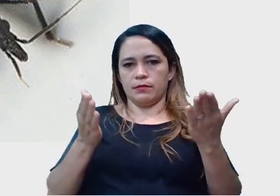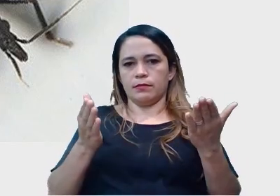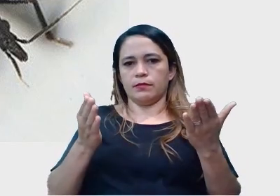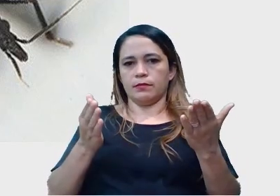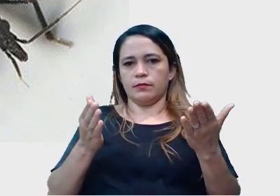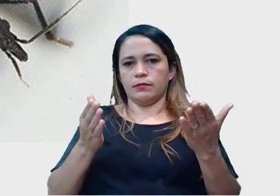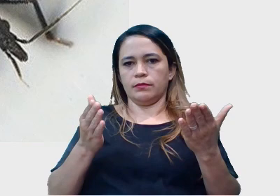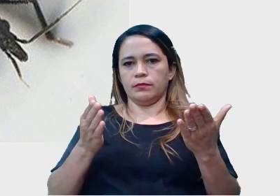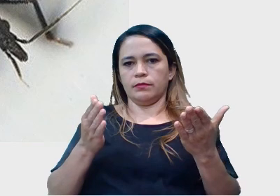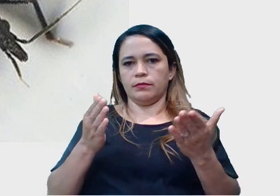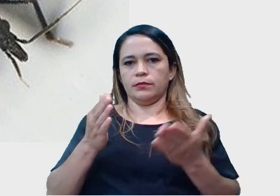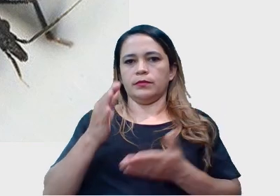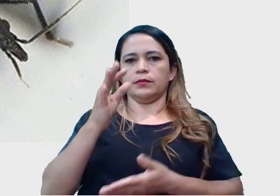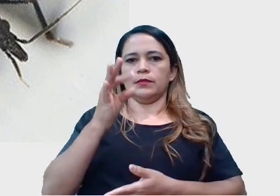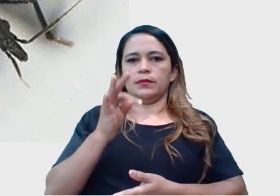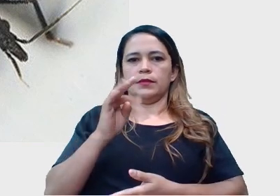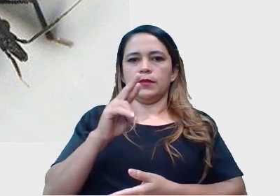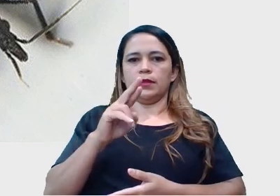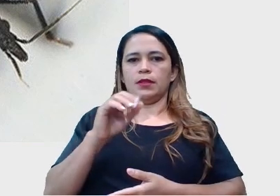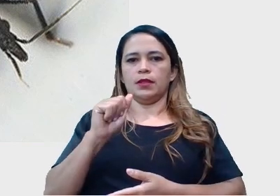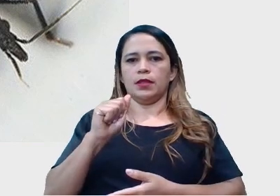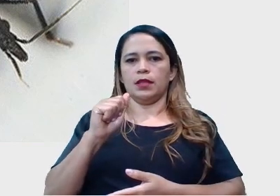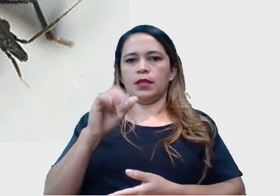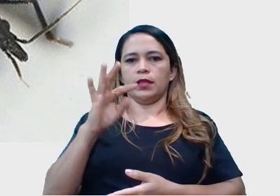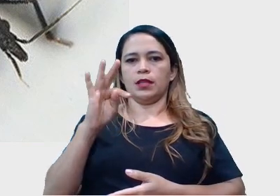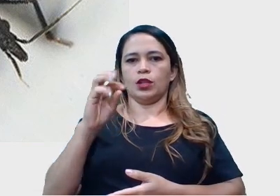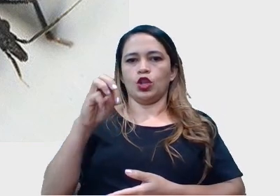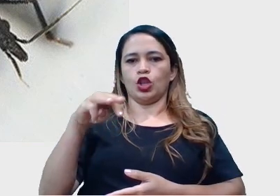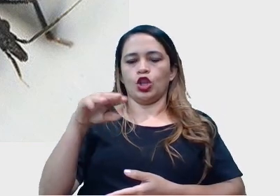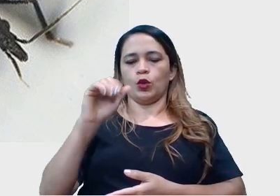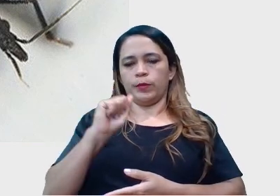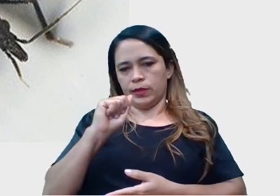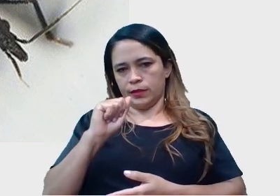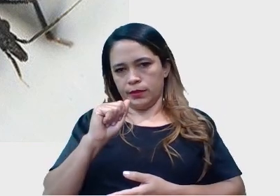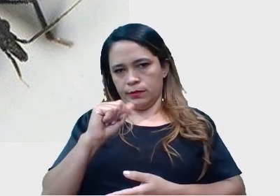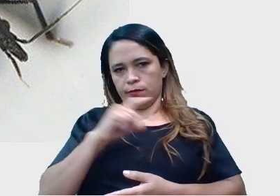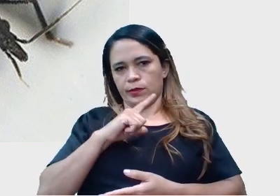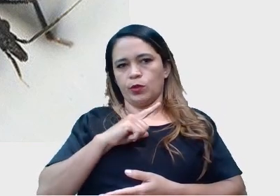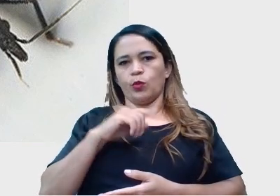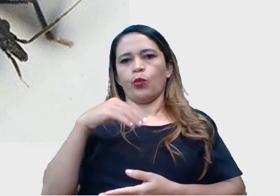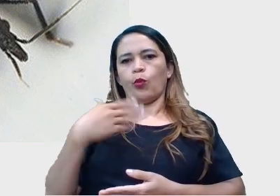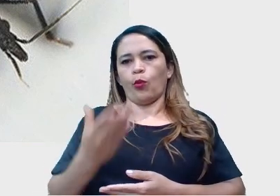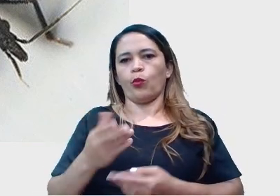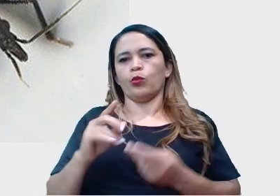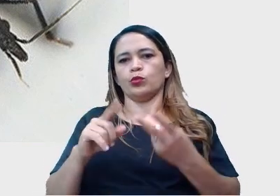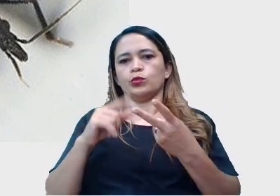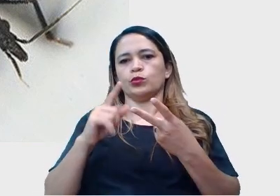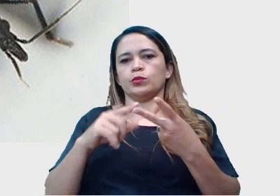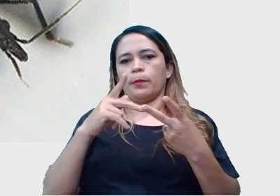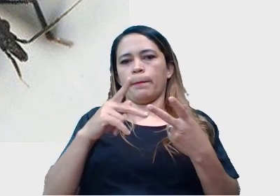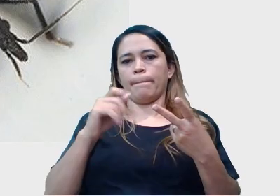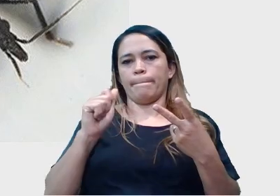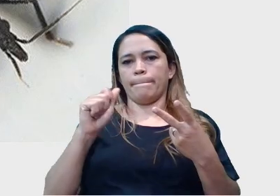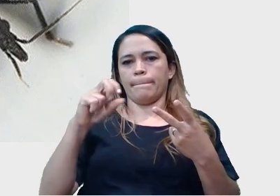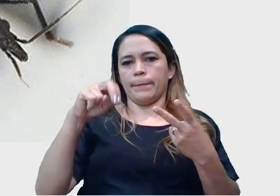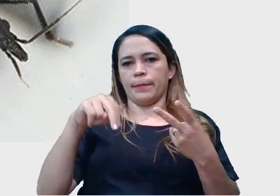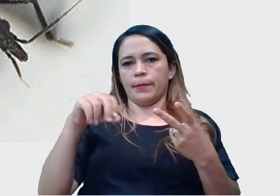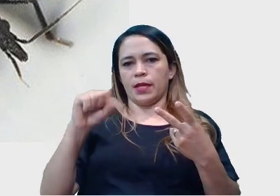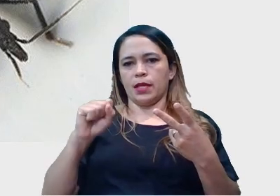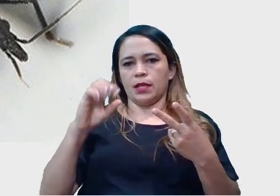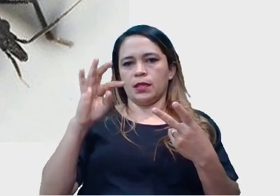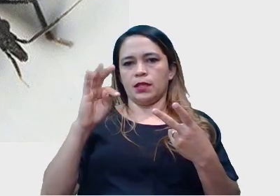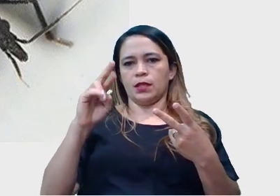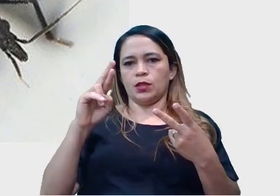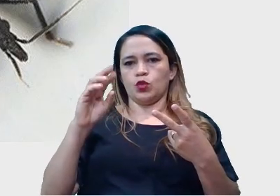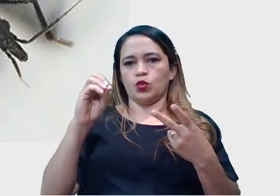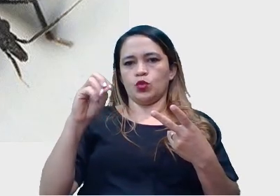carinha chamado triatoma. Mas a gente tem outros também. Tem esse carinha aqui, ó, que é chamado de